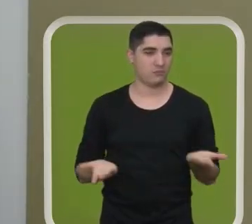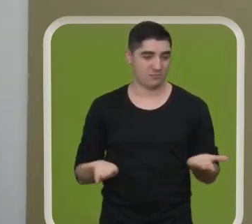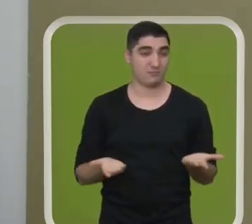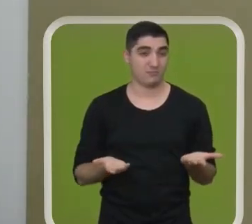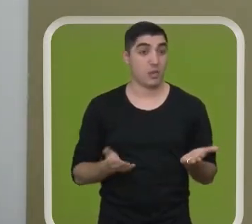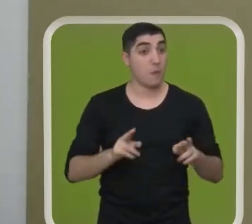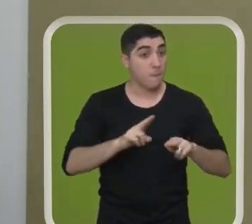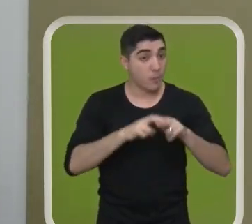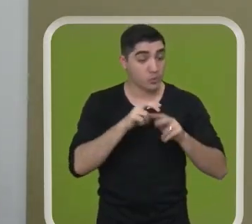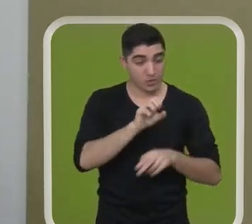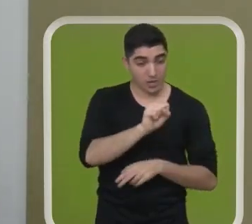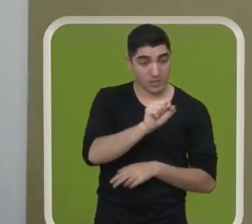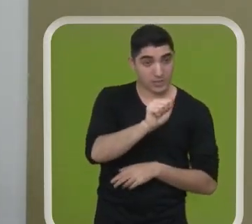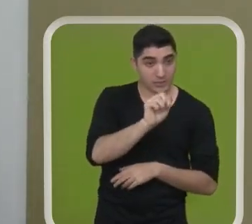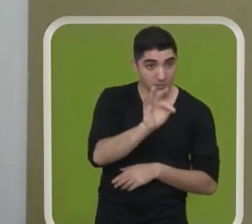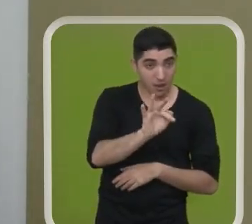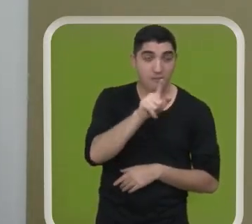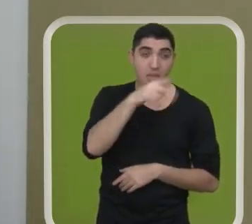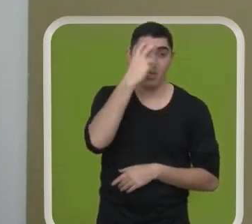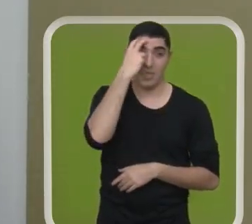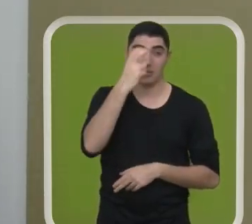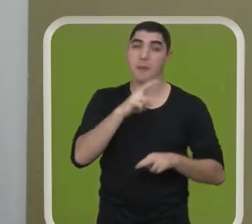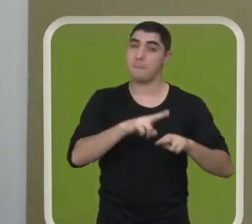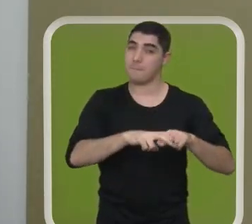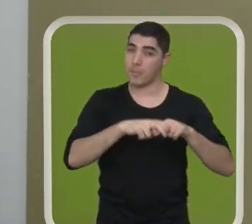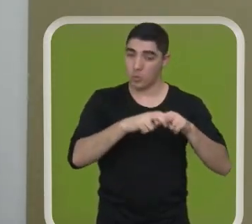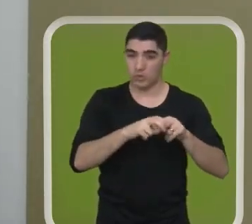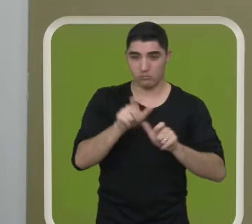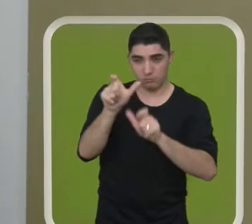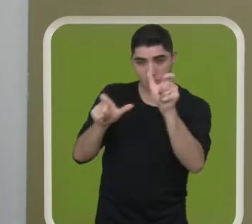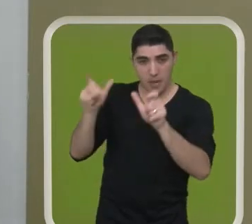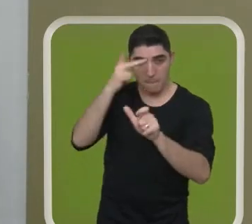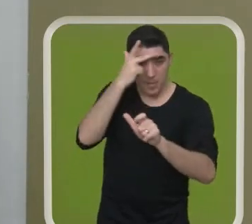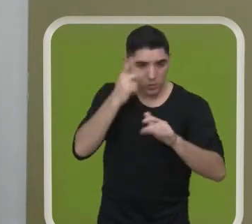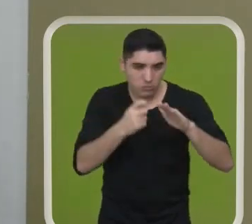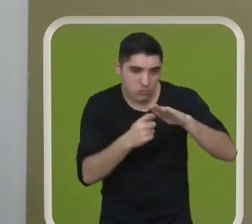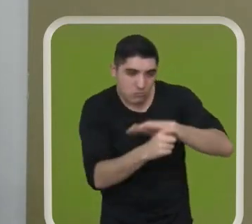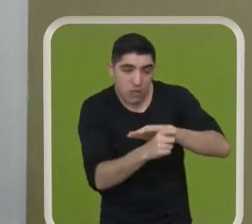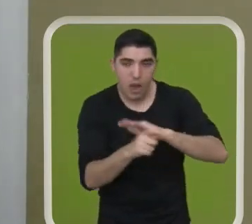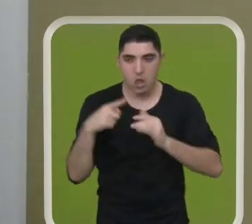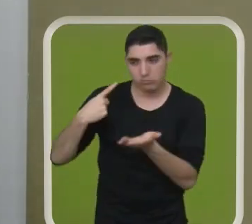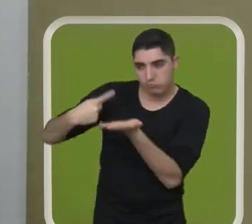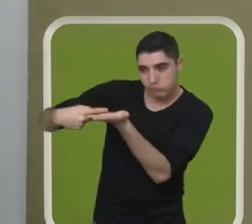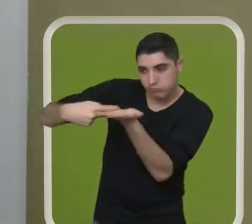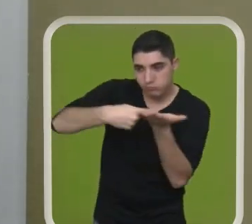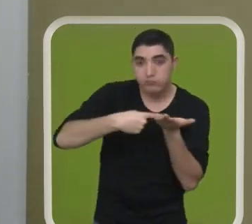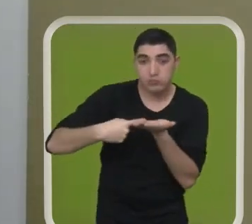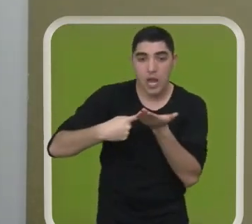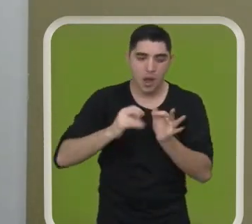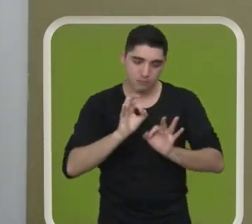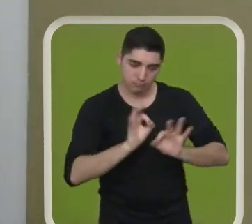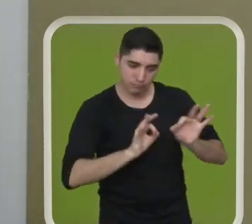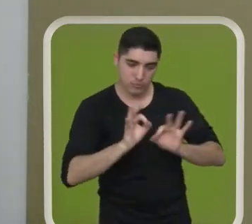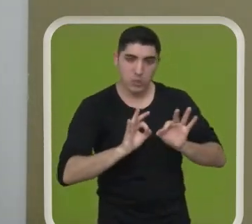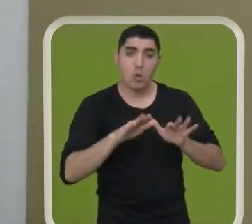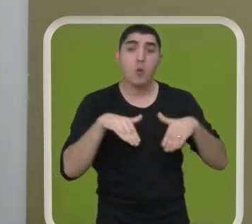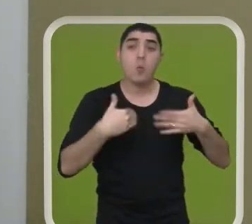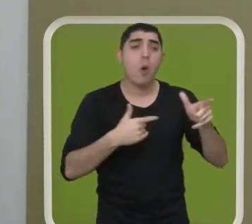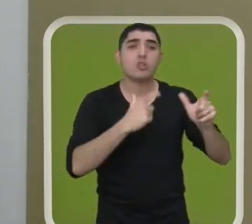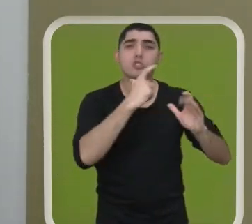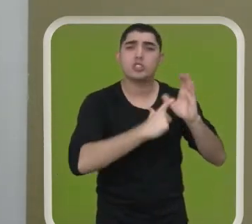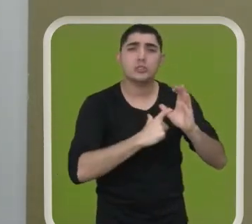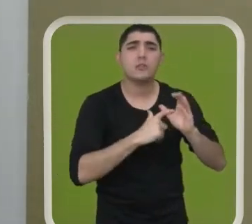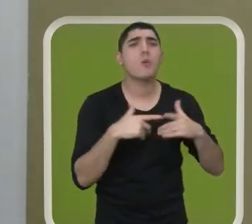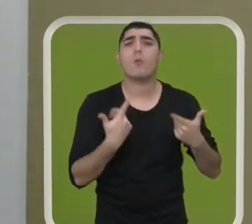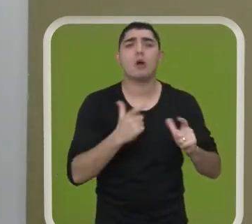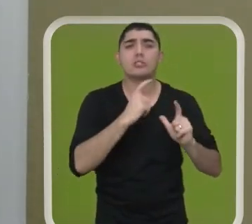da lei da SAF, Vieira. Você cria um conjunto de credores e você faz um plano. Então, você tem uma auditoria para saber qual é o tamanho do passivo, para você